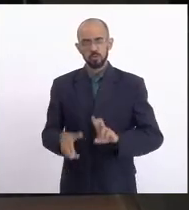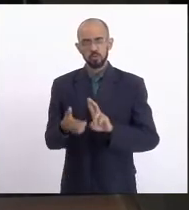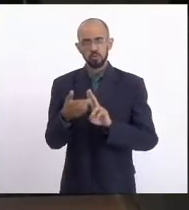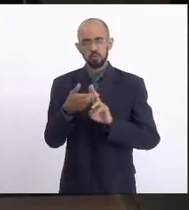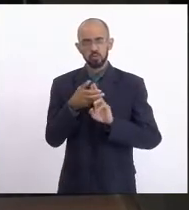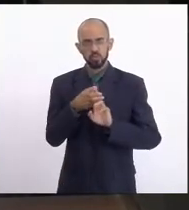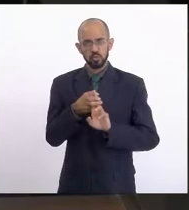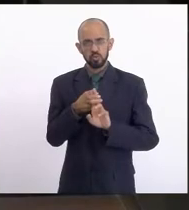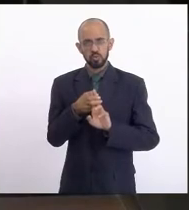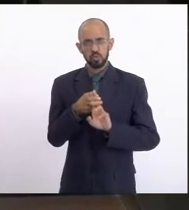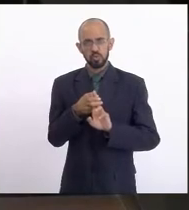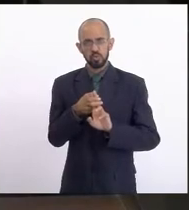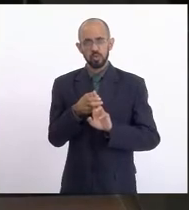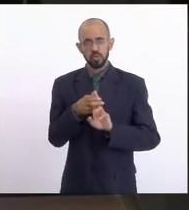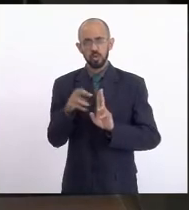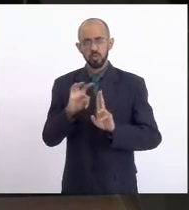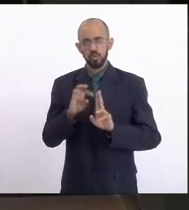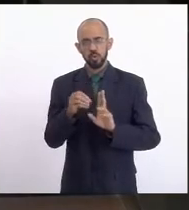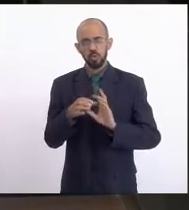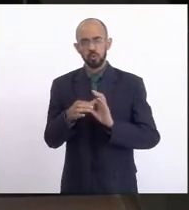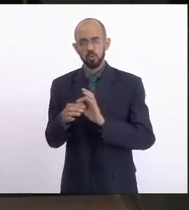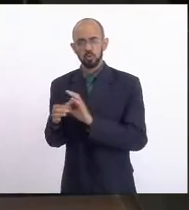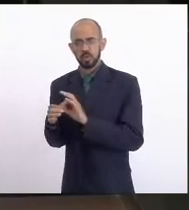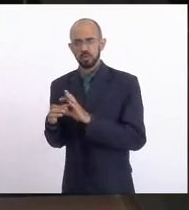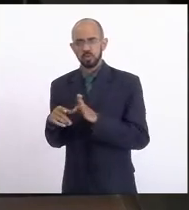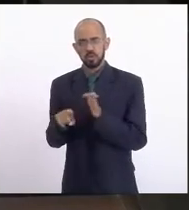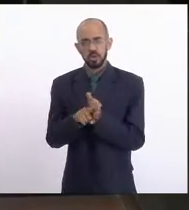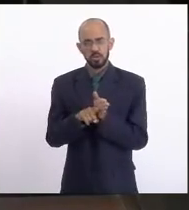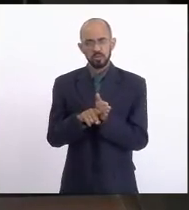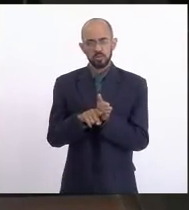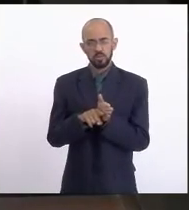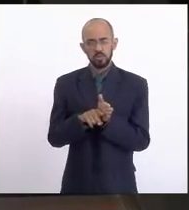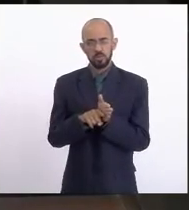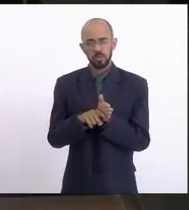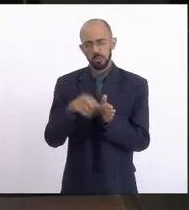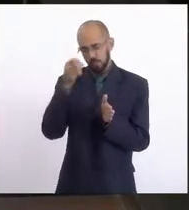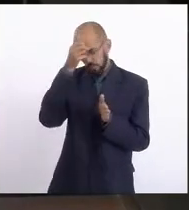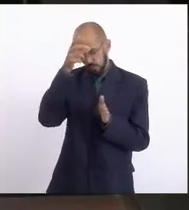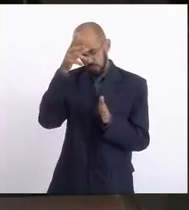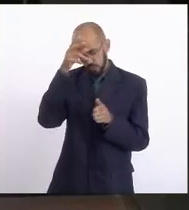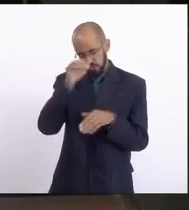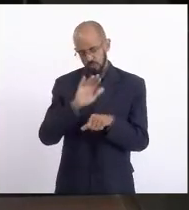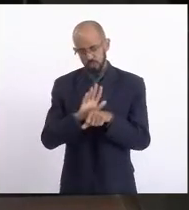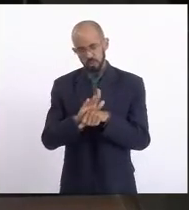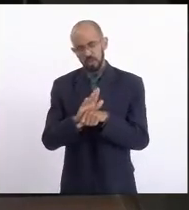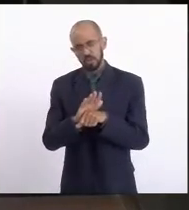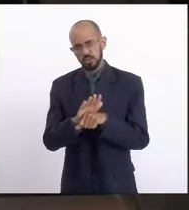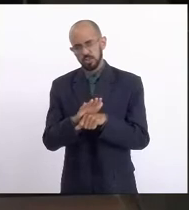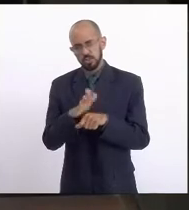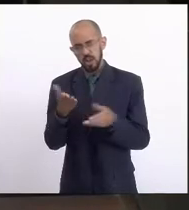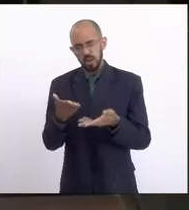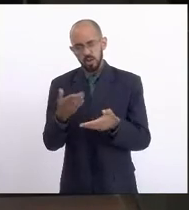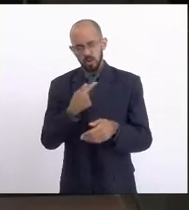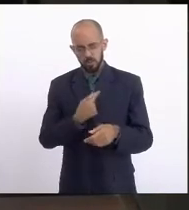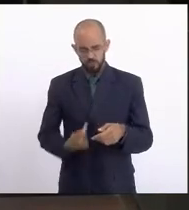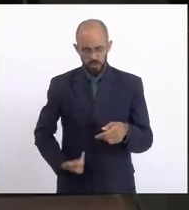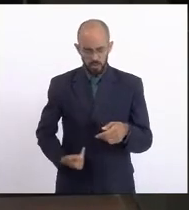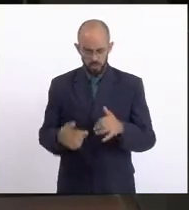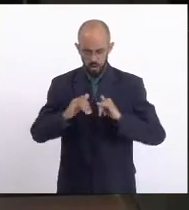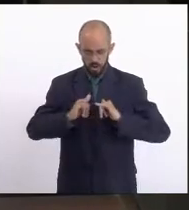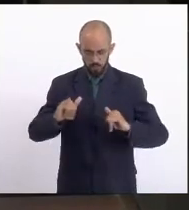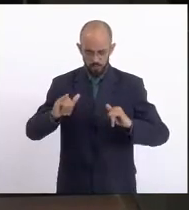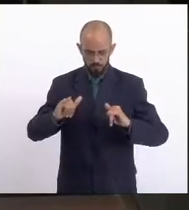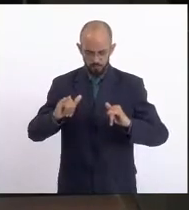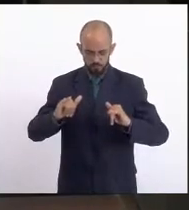retrospecto negativo da gestão daquele hospital pela Prefeitura de Caxias, o governador anuncia agora, de uma hora para outra, como se fosse